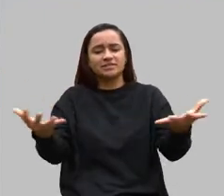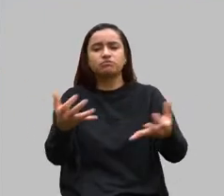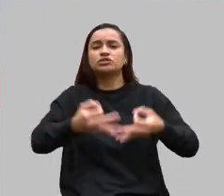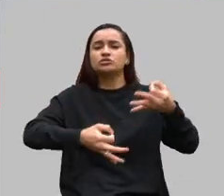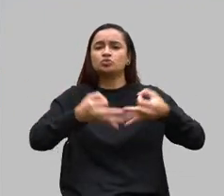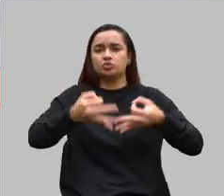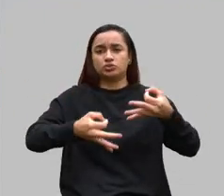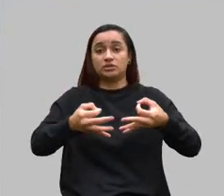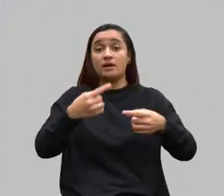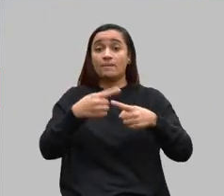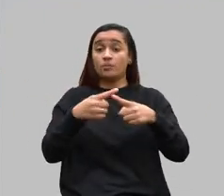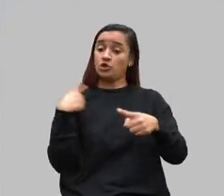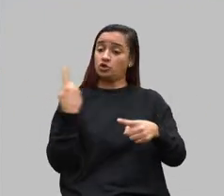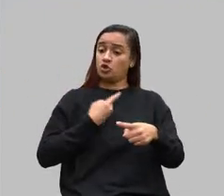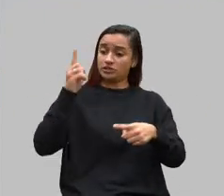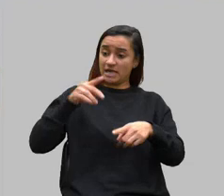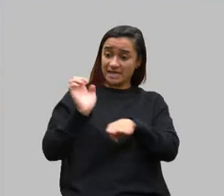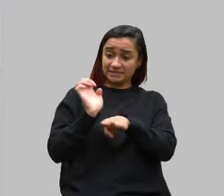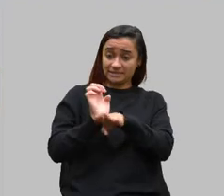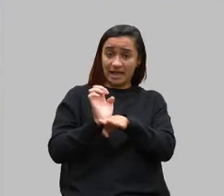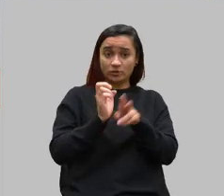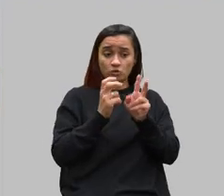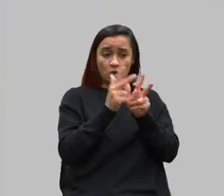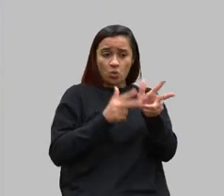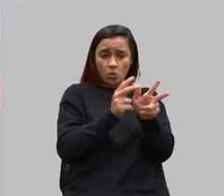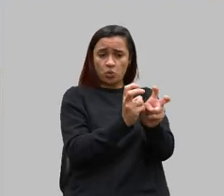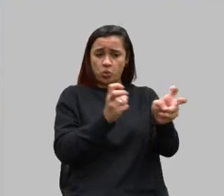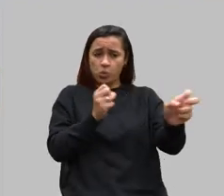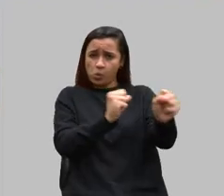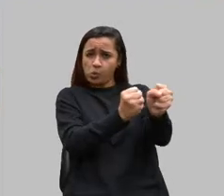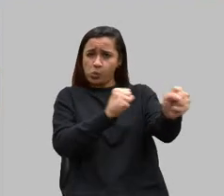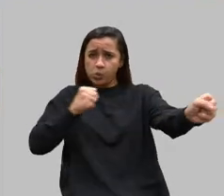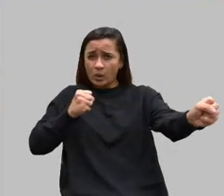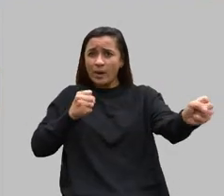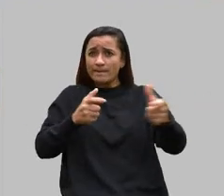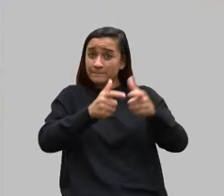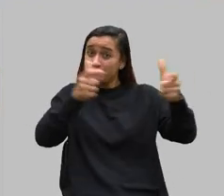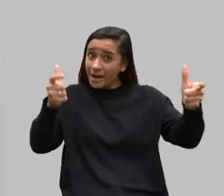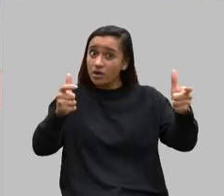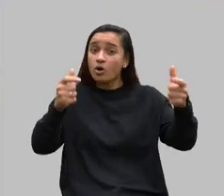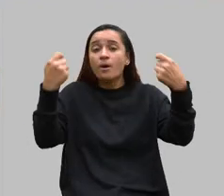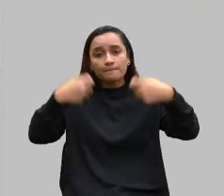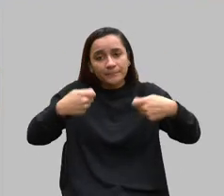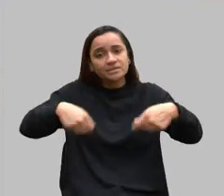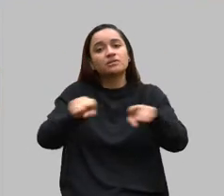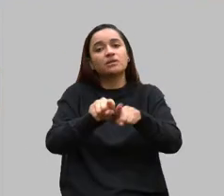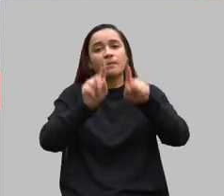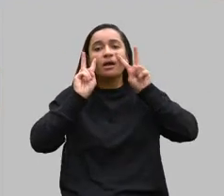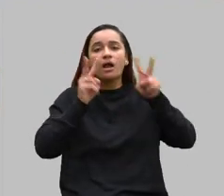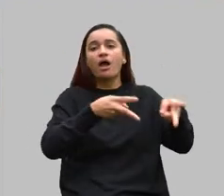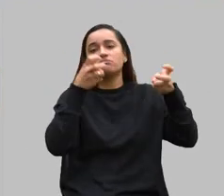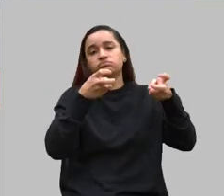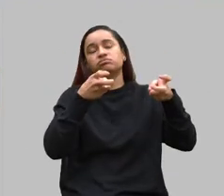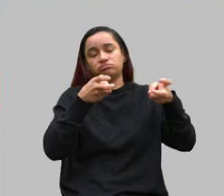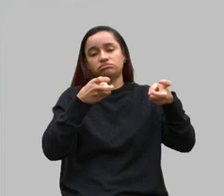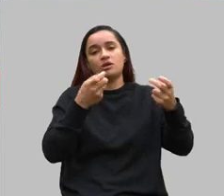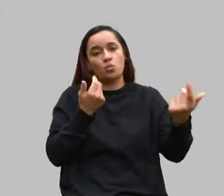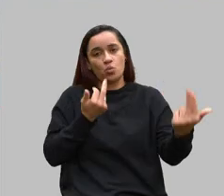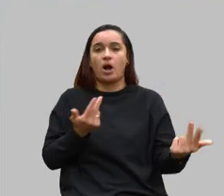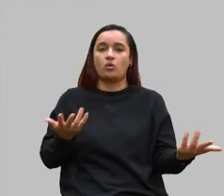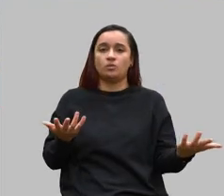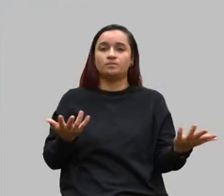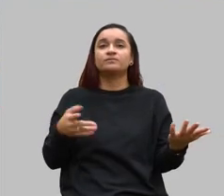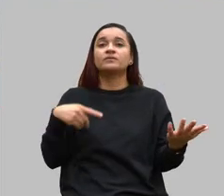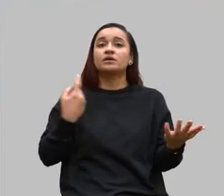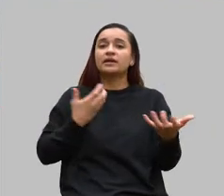o estado com a maior malha nós merecemos ser considerados também do mesmo jeito quero aqui cumprimentar o nosso